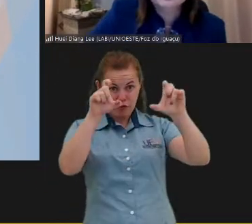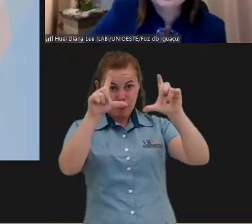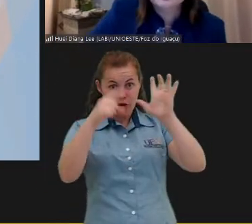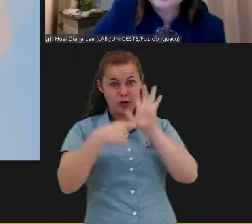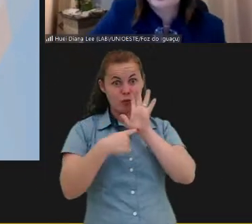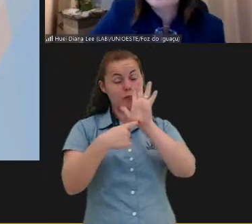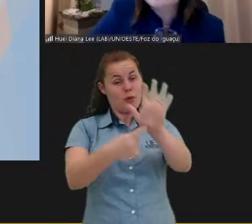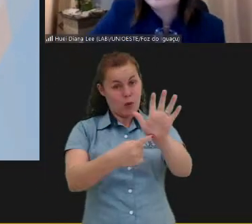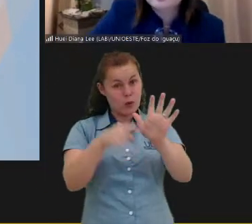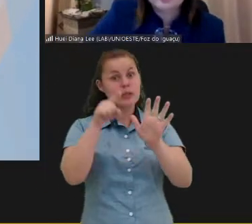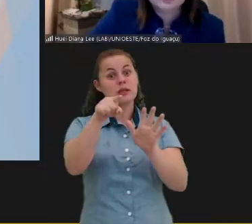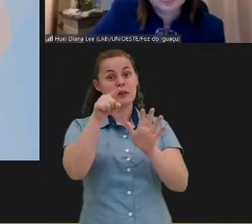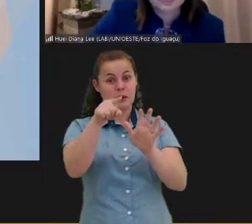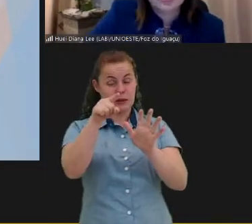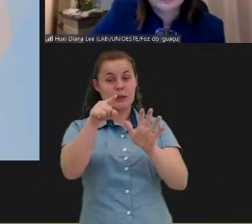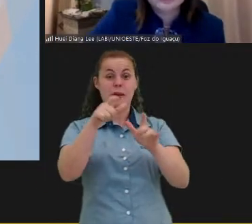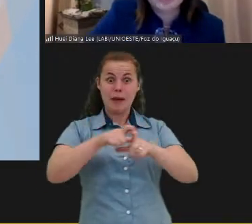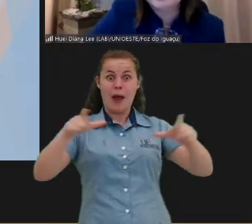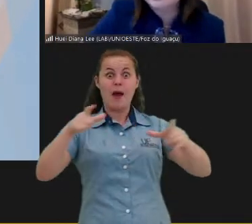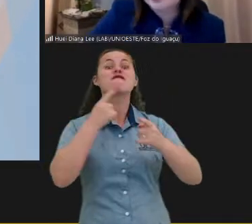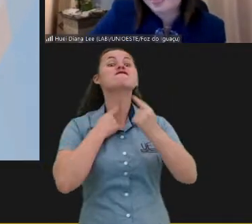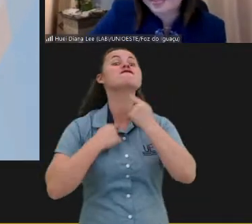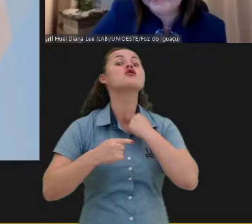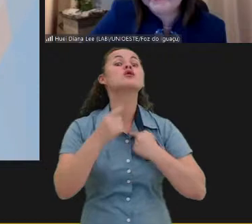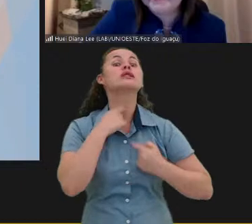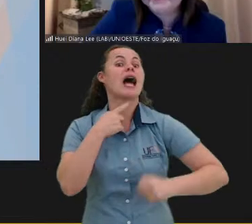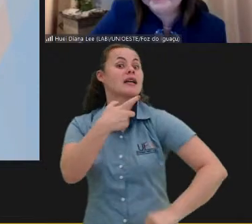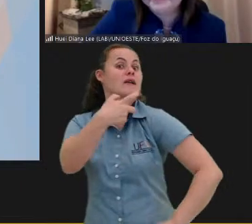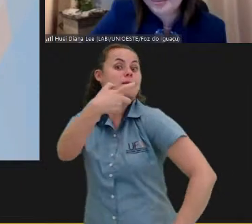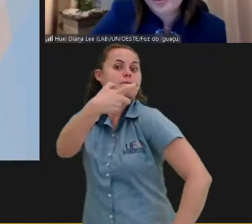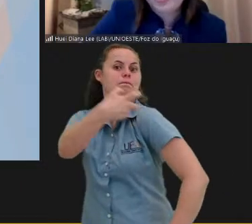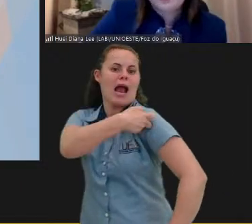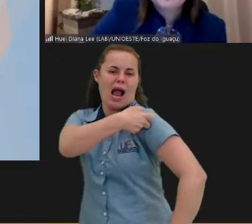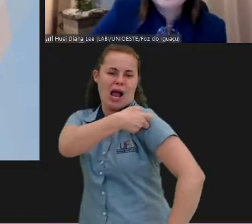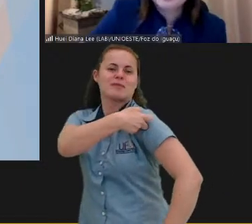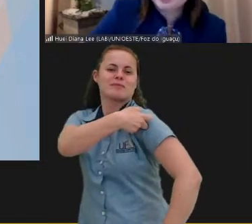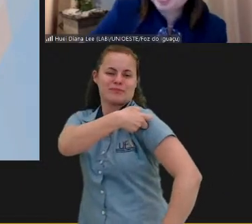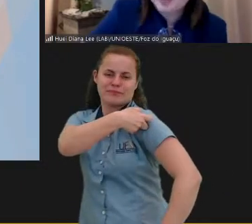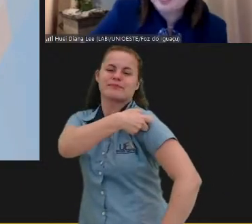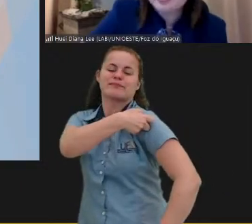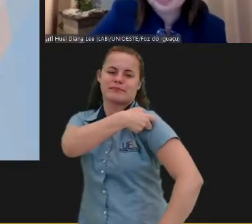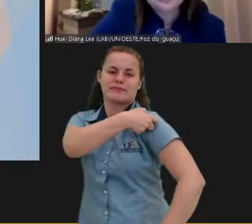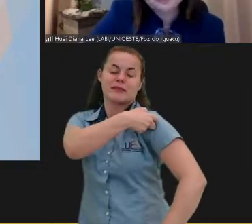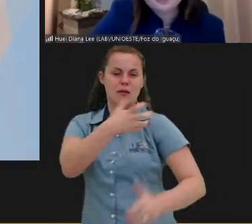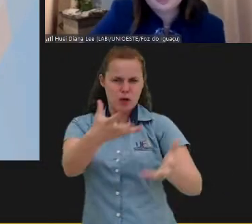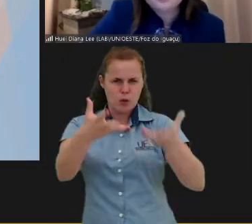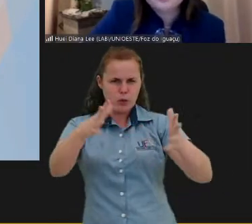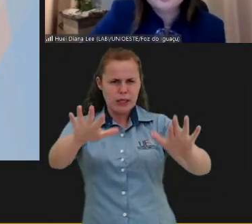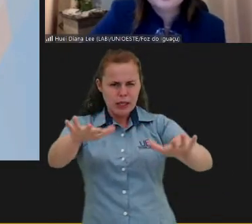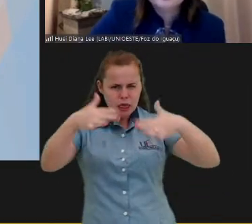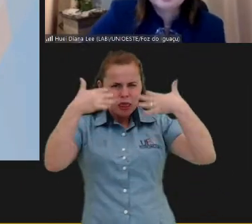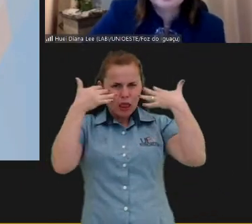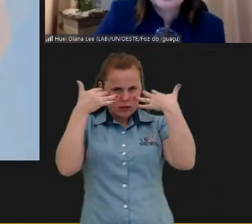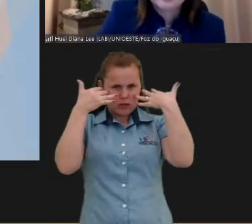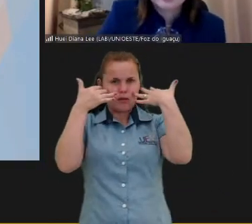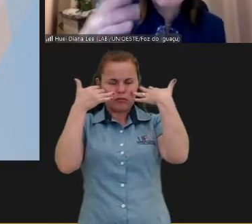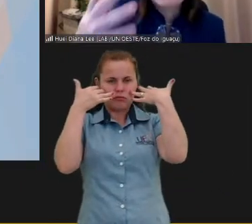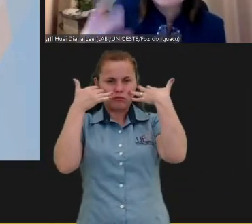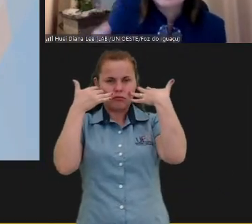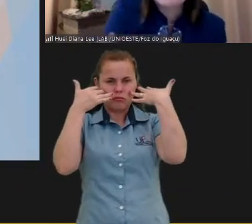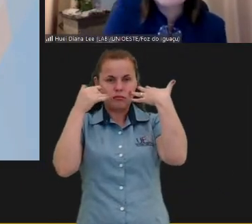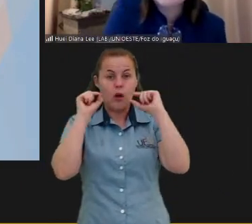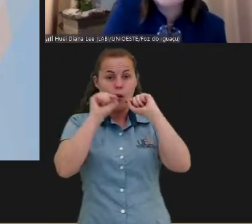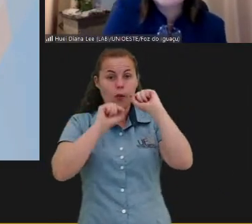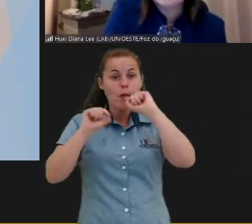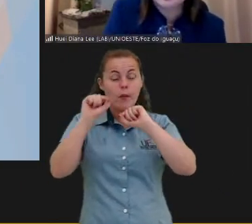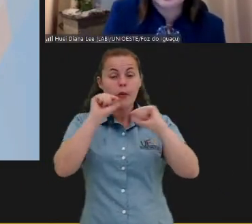talvez um dos nossos maiores anseios agora, que é uma vacina. Mas eu queria chamar a atenção de vocês que,